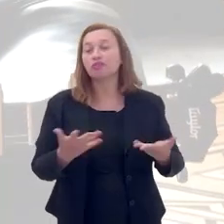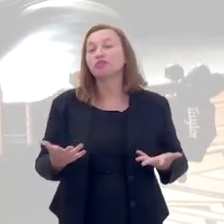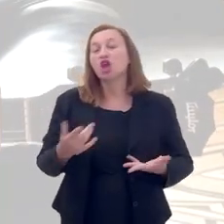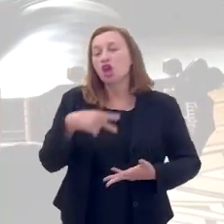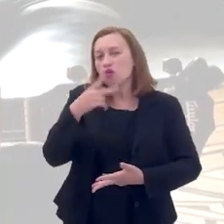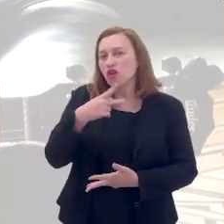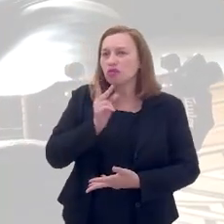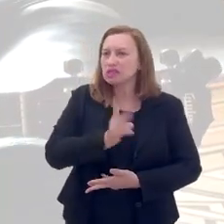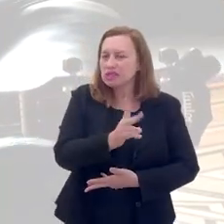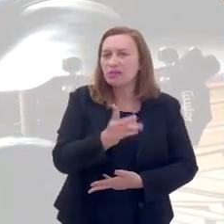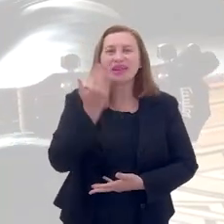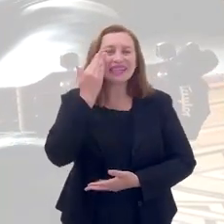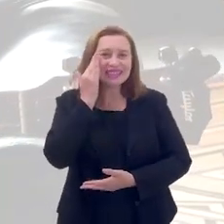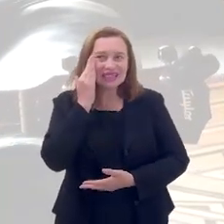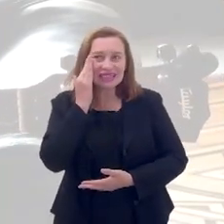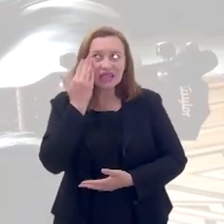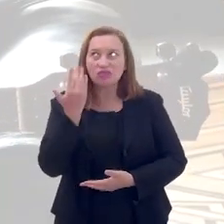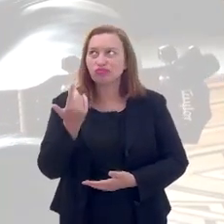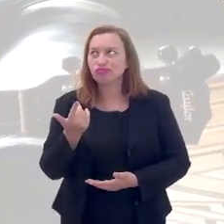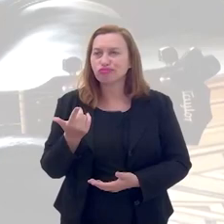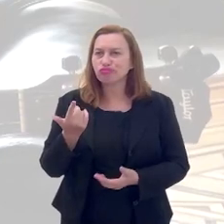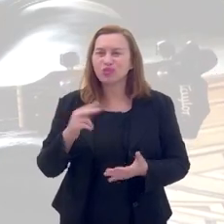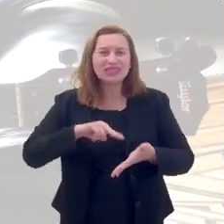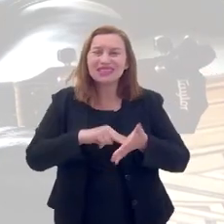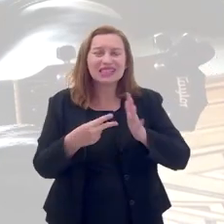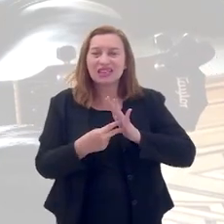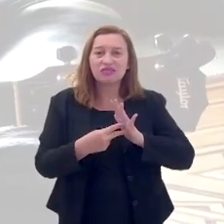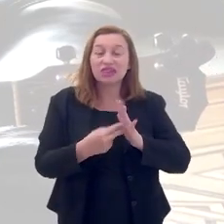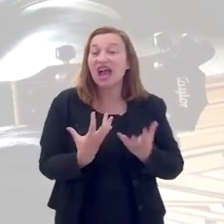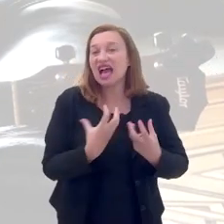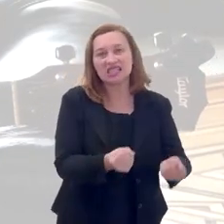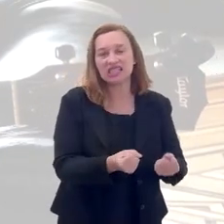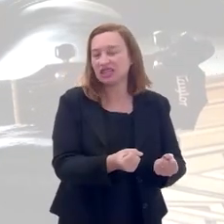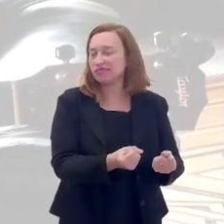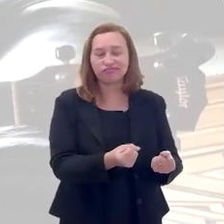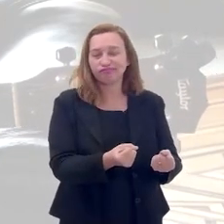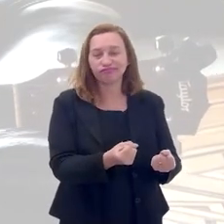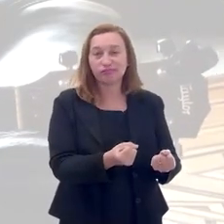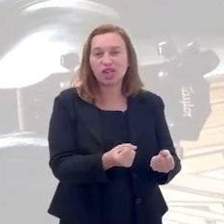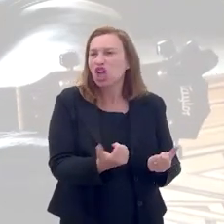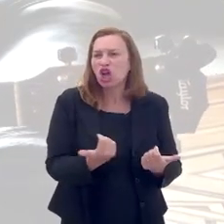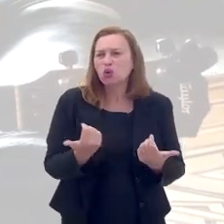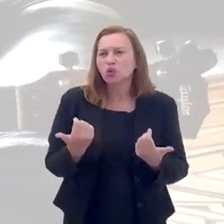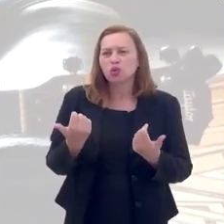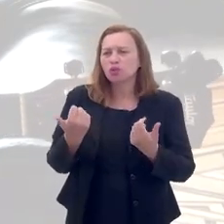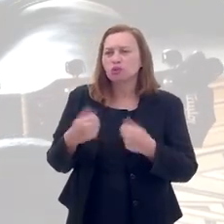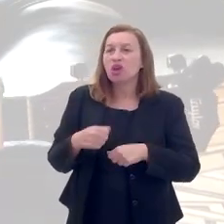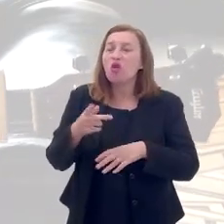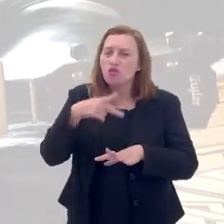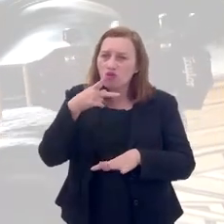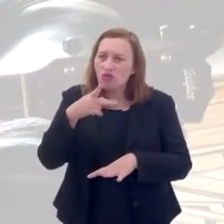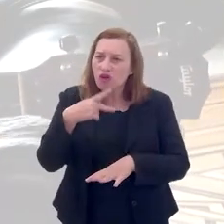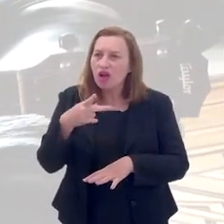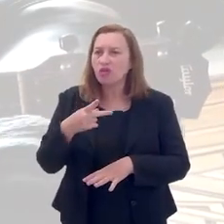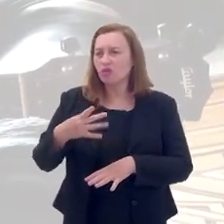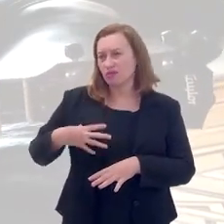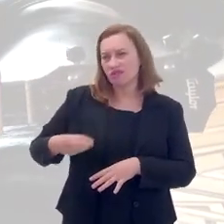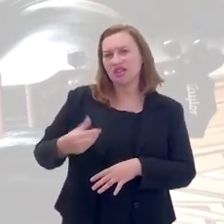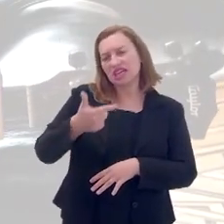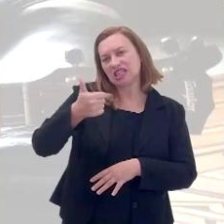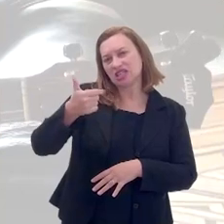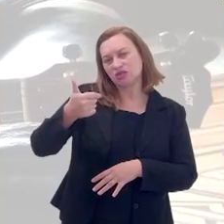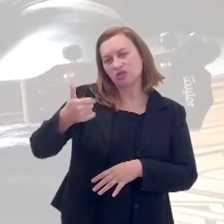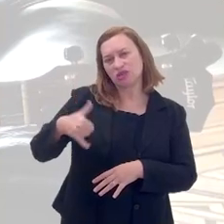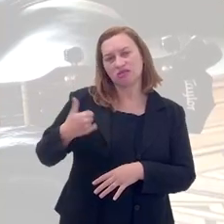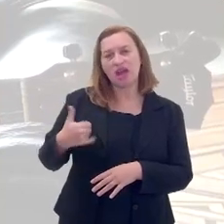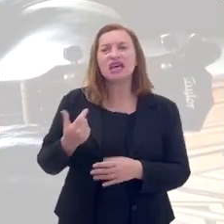falo muito isso sabe entender não significa concordar coisa linda coisa linda eu não preciso eu falo isso para minha filha minha filha